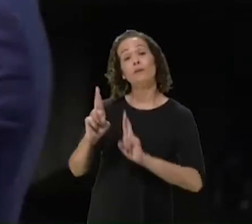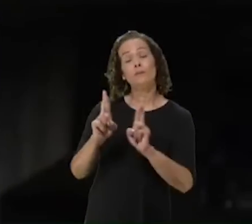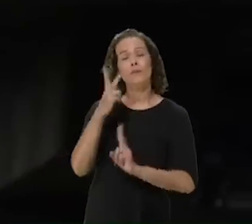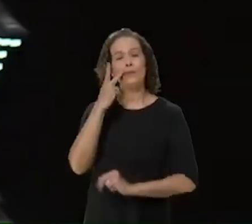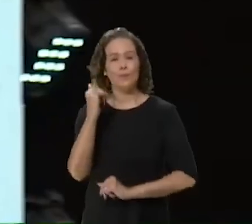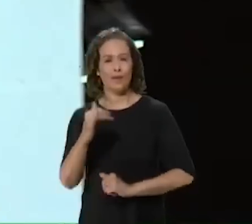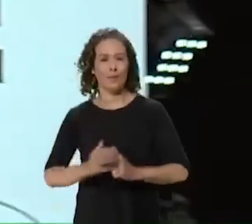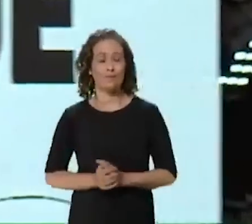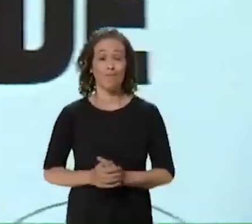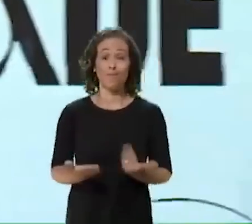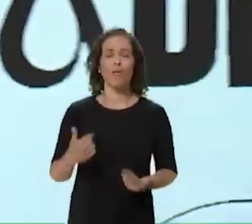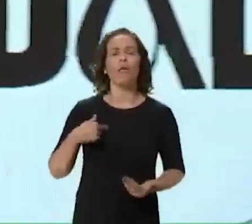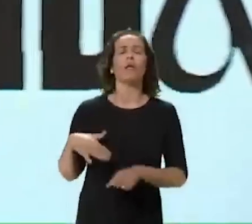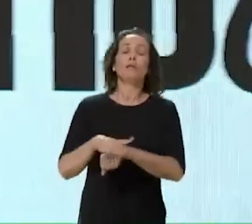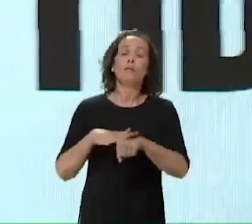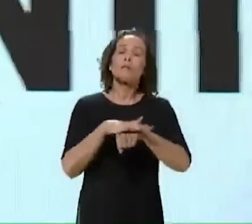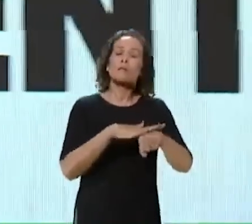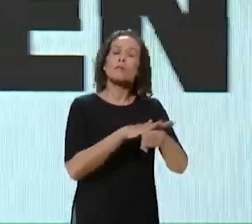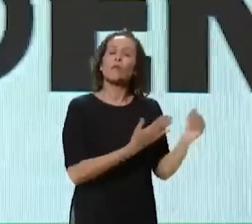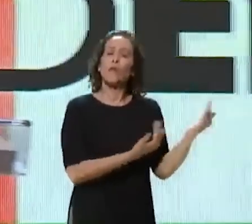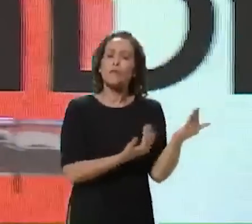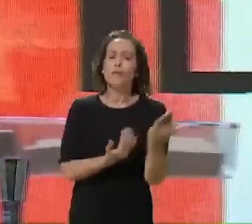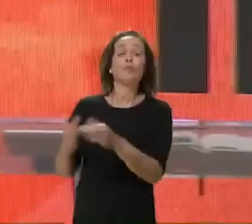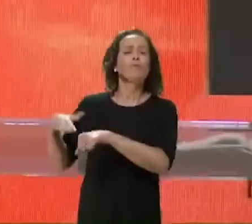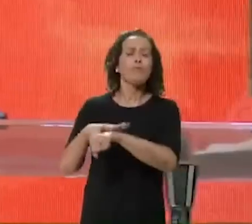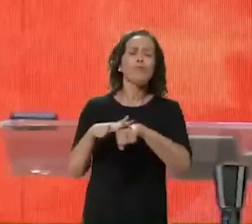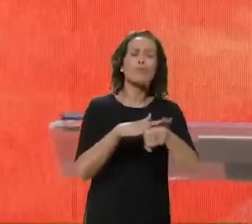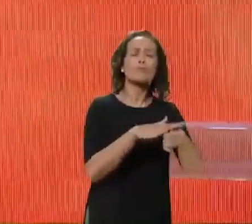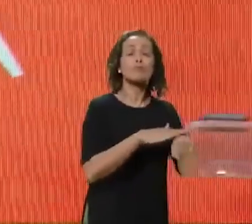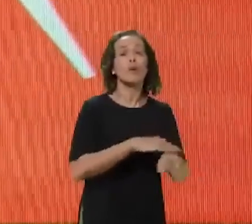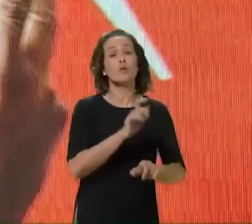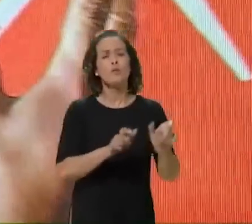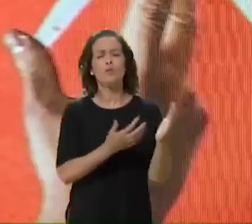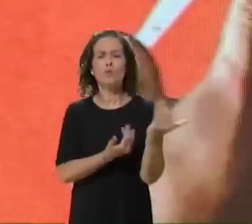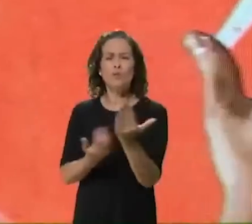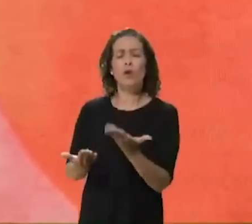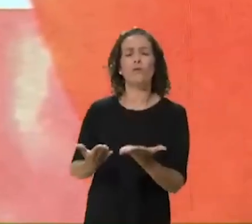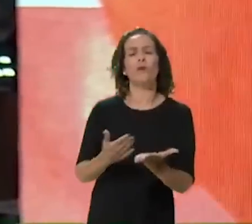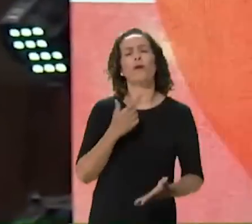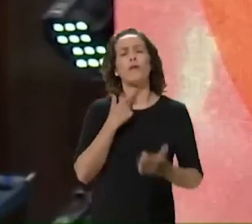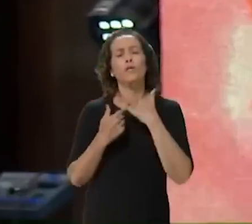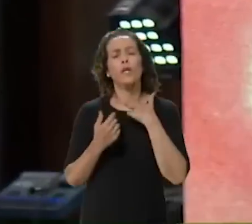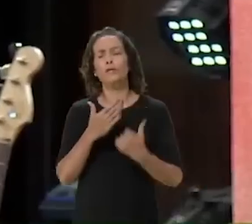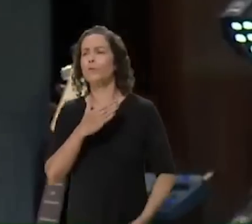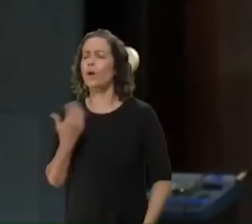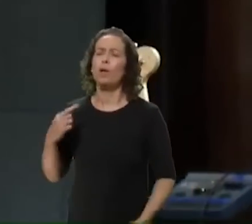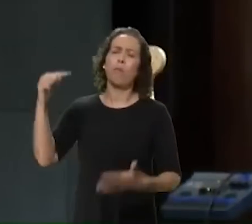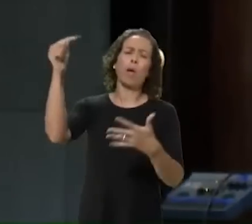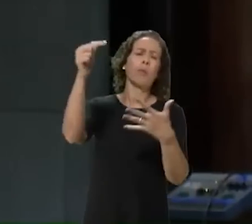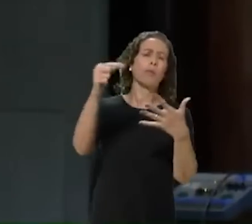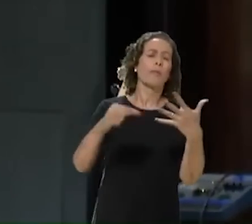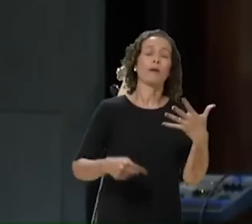qualquer problema. Desde a sexualidade, vícios, vontade de morrer, rebelião. No final de tudo, sabe o que eu